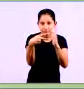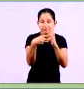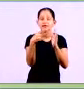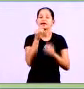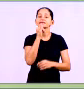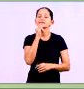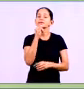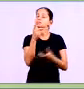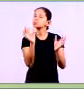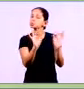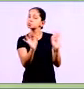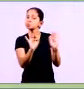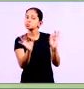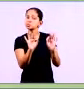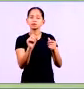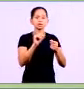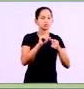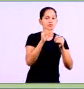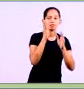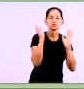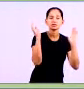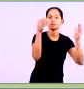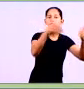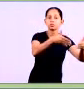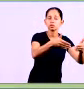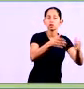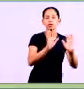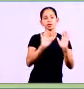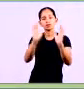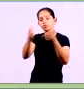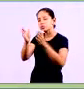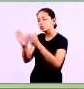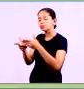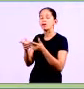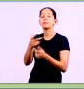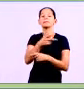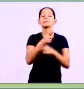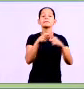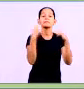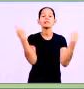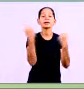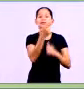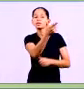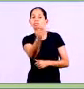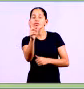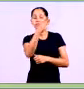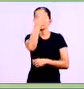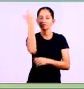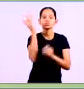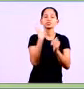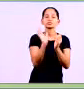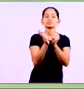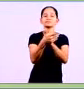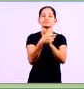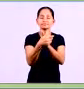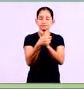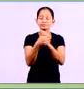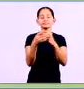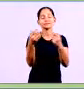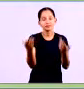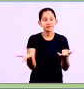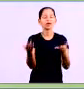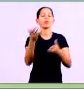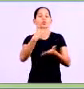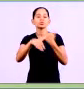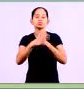vai tributar nem tributa, não tributa o professor Franklin, mas tributa alguém que está detrás da árvore. A tributação no Brasil e na maioria dos países hoje